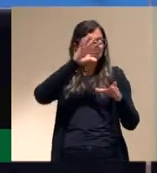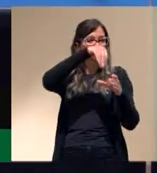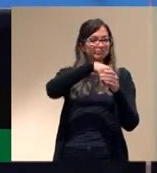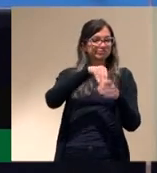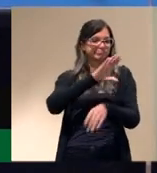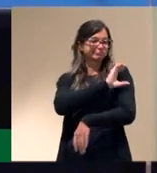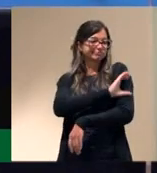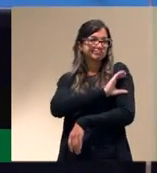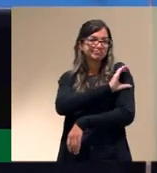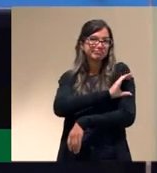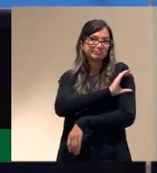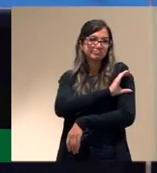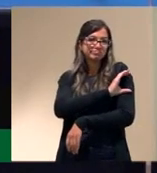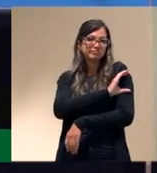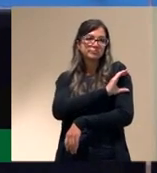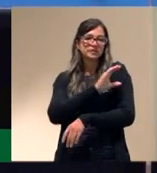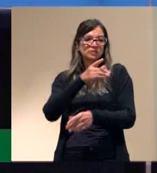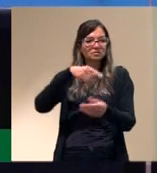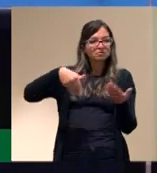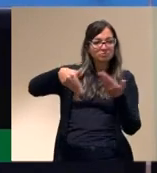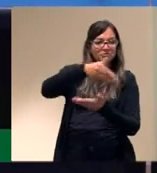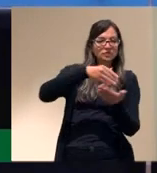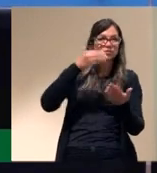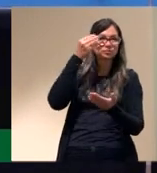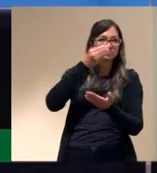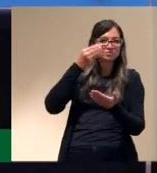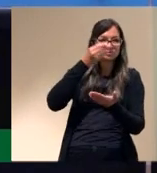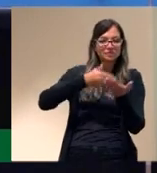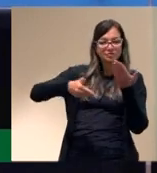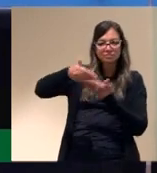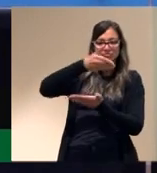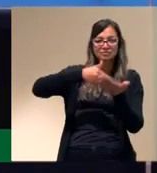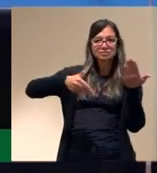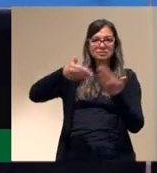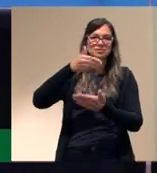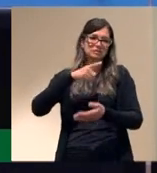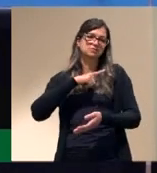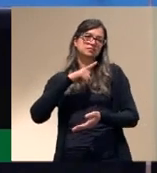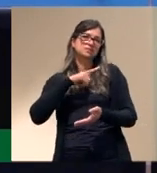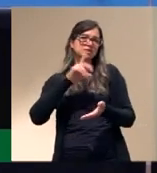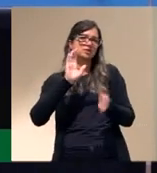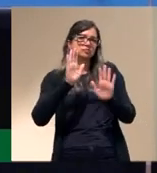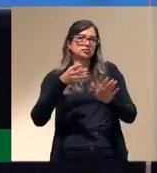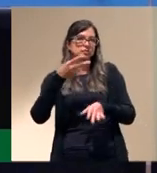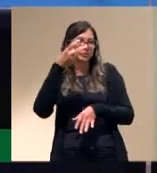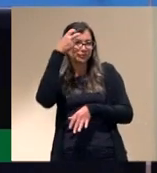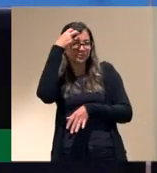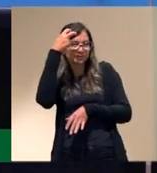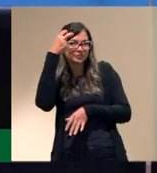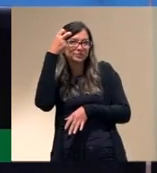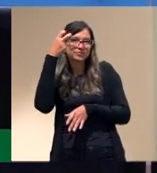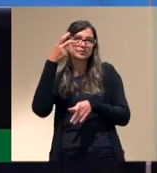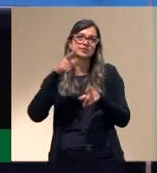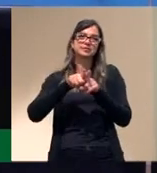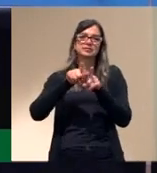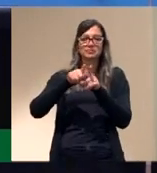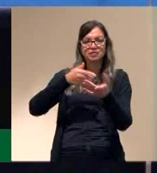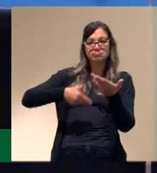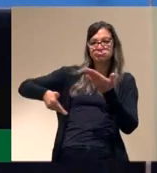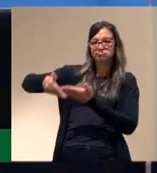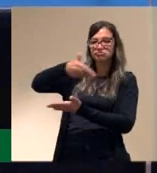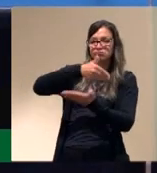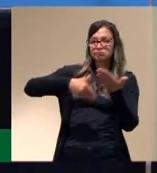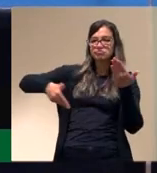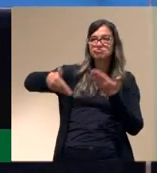unidades compõem um repertório e um acervo cultural do entorno qual elas pertencem e